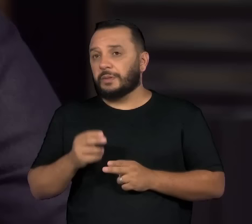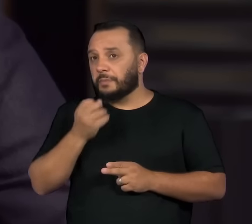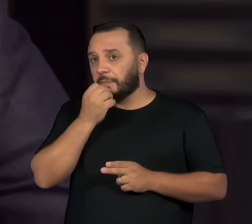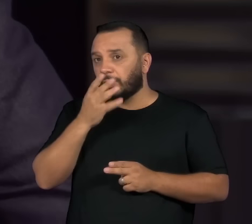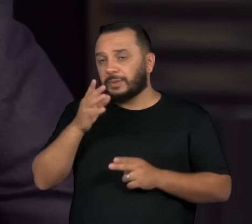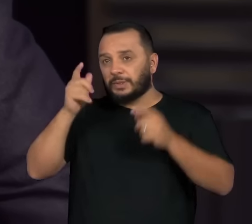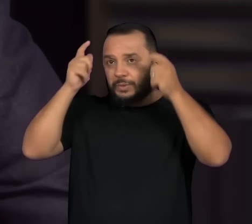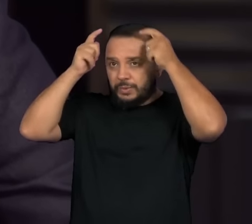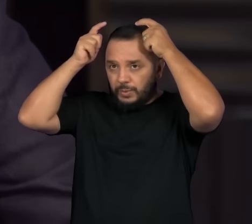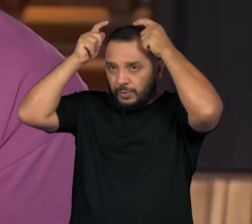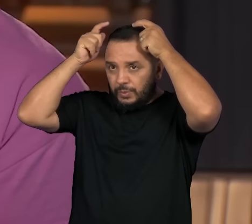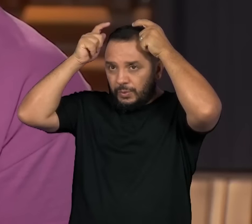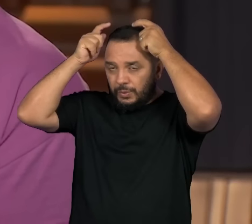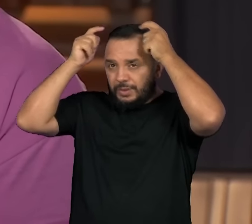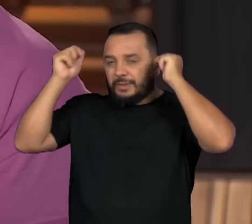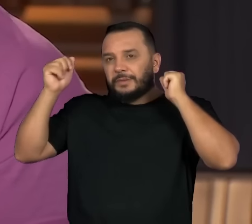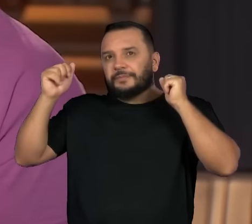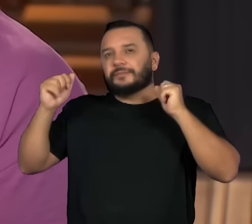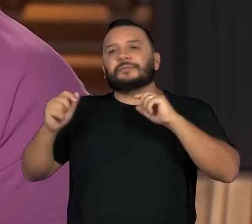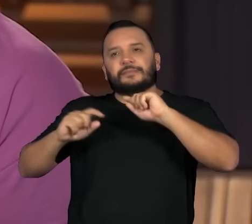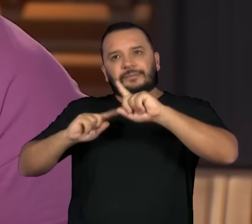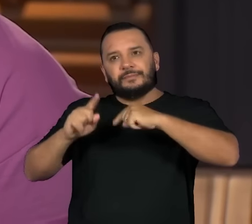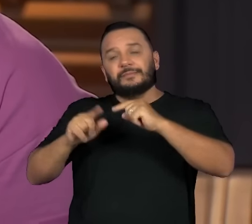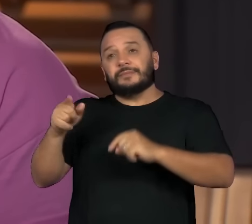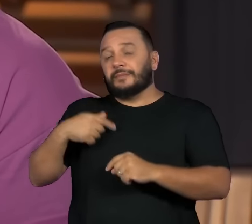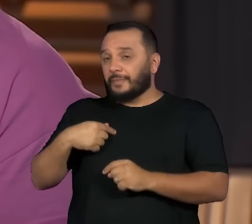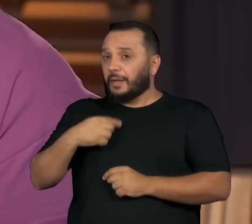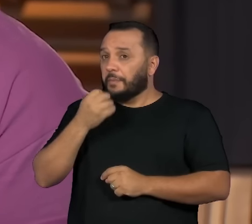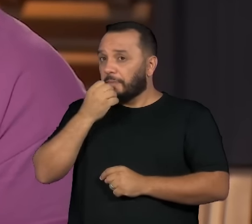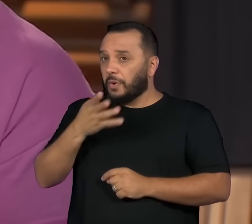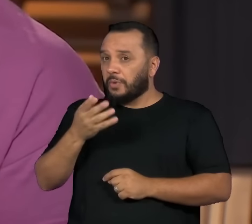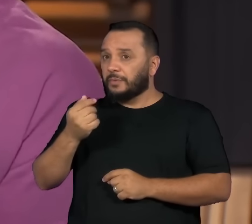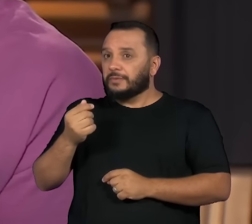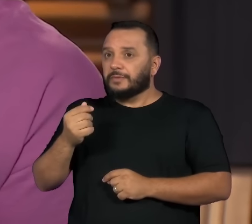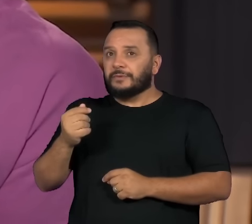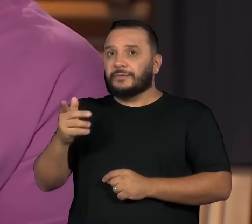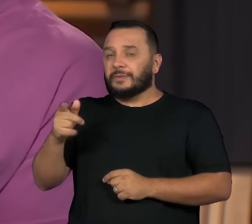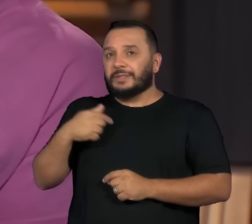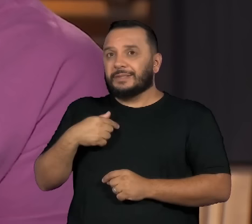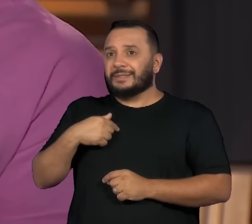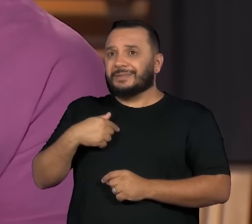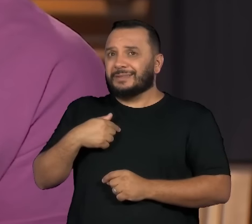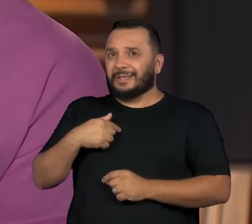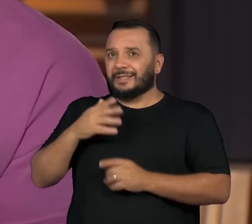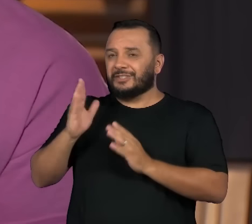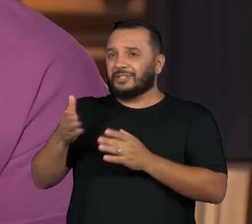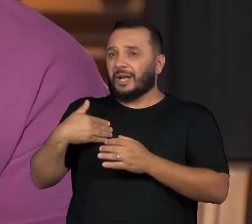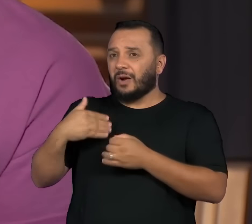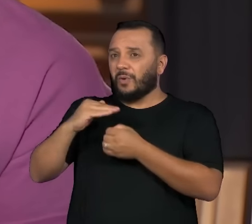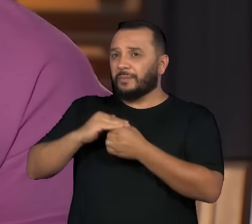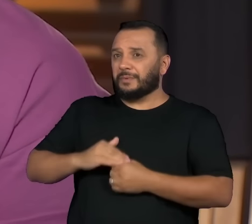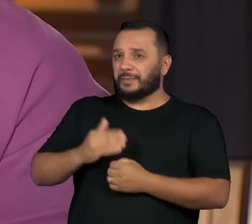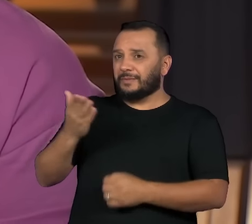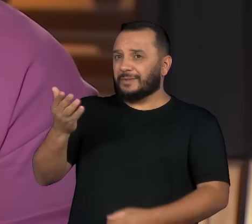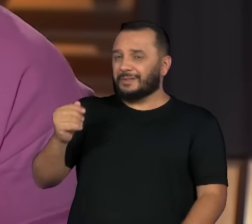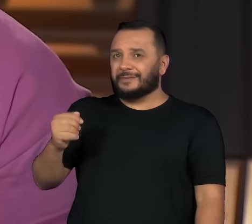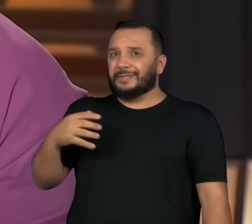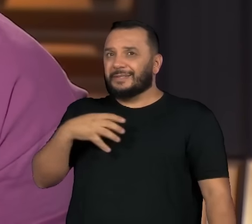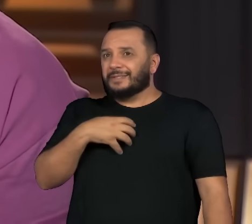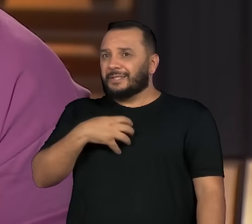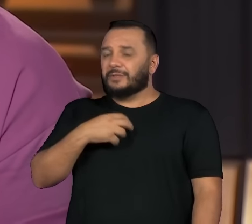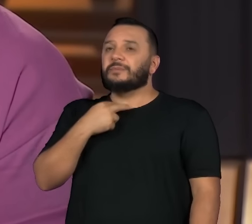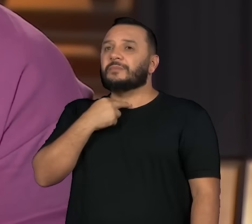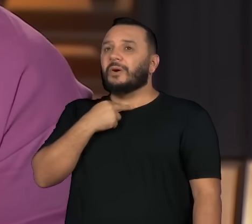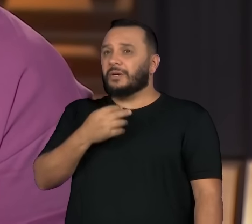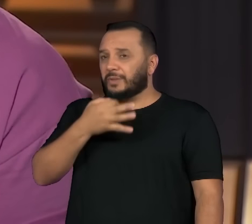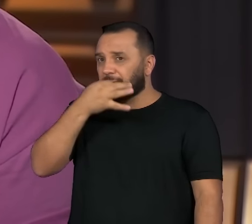bonzinho. E aí chega uma hora que você é tão bonzinho que você tá sendo ruinzinho com você. Claro. E aí você sente que você não pode ser